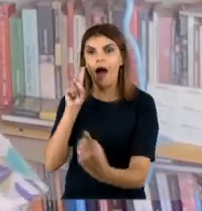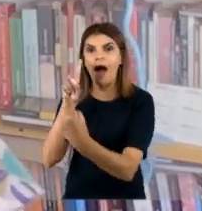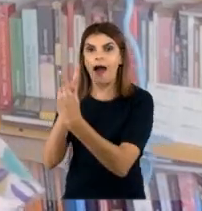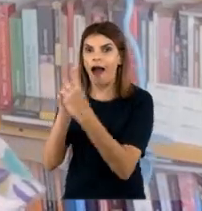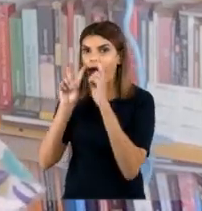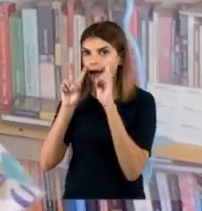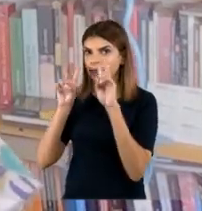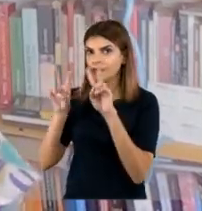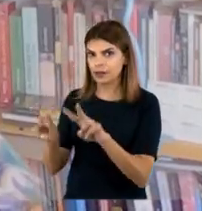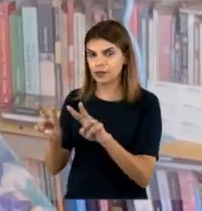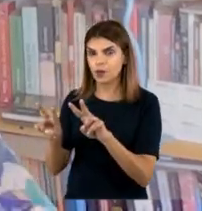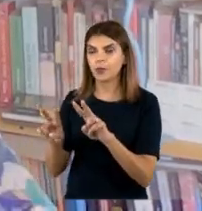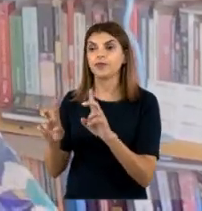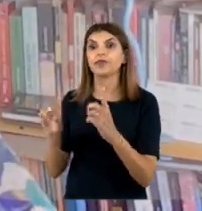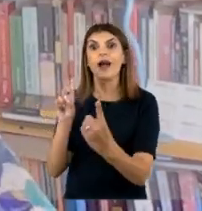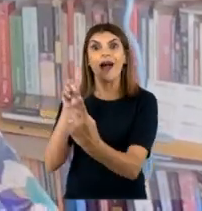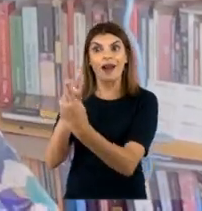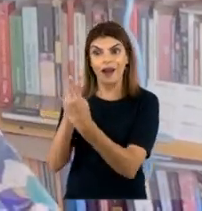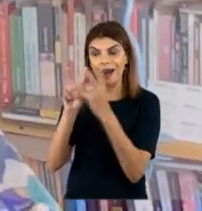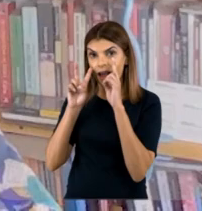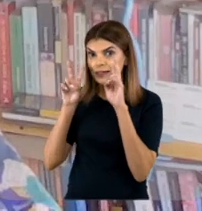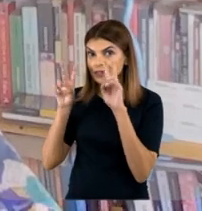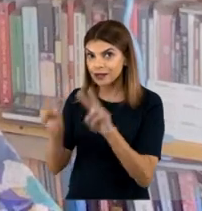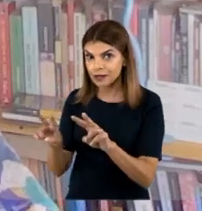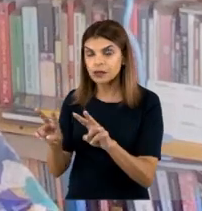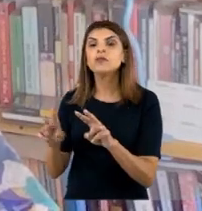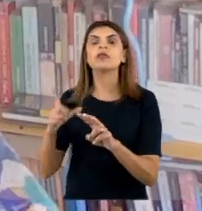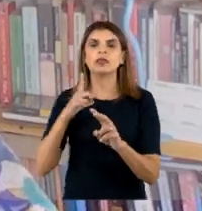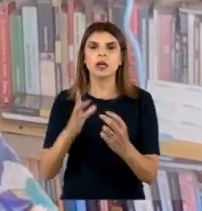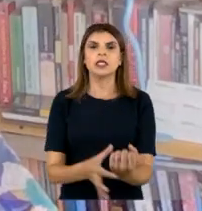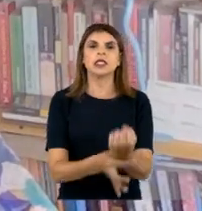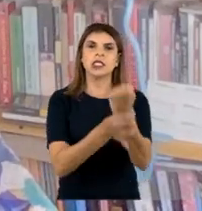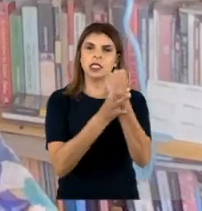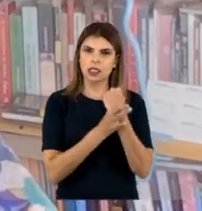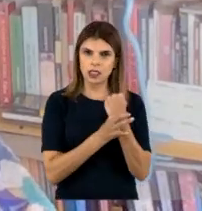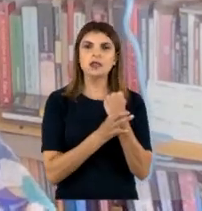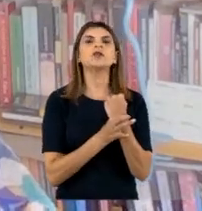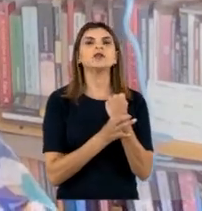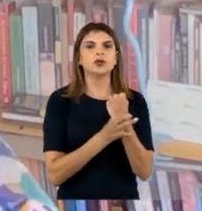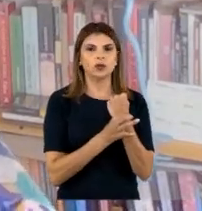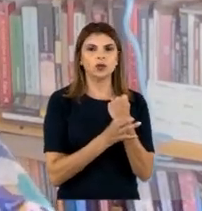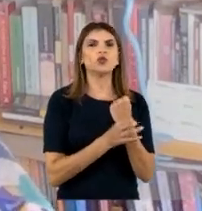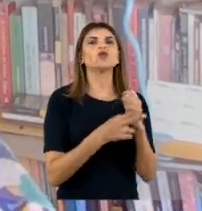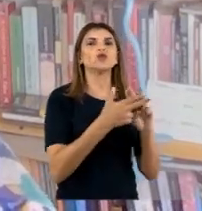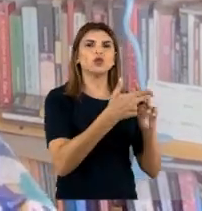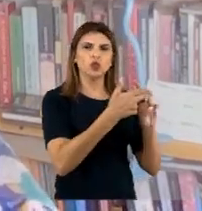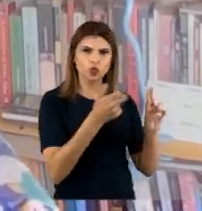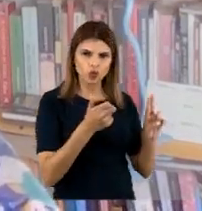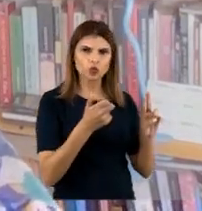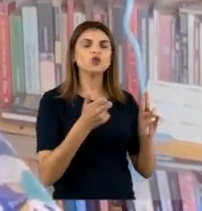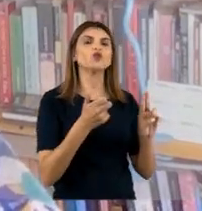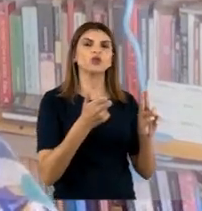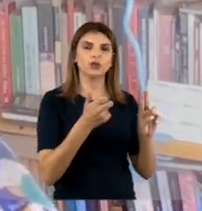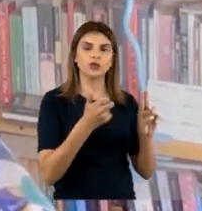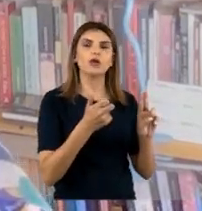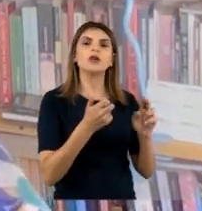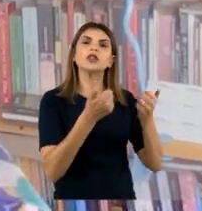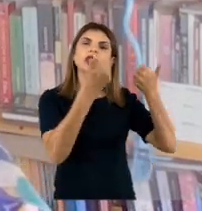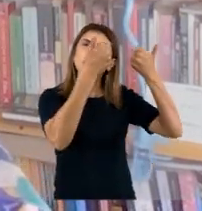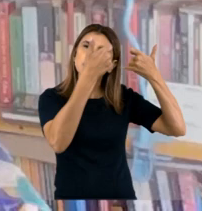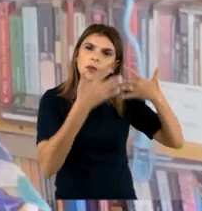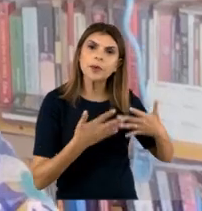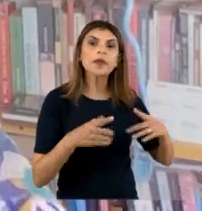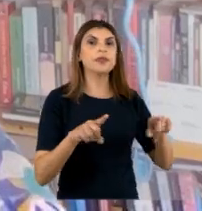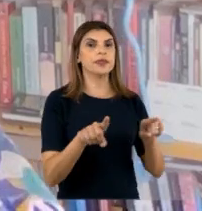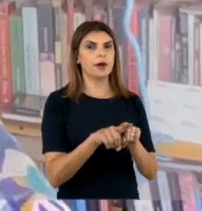melhor a sua atenção. Essa atenção, ela tá assegurado pelo que nos diz, nos preconiza o